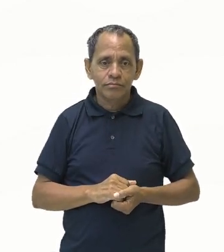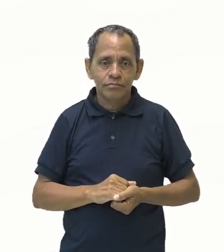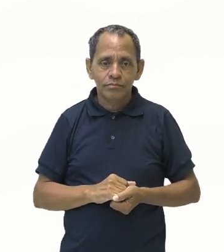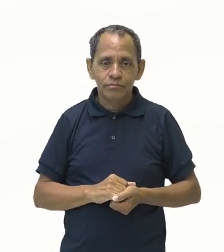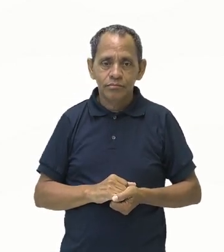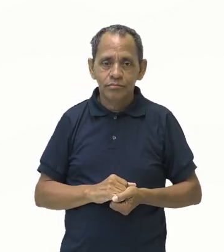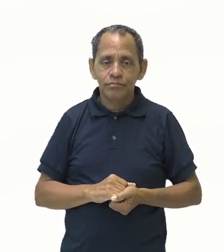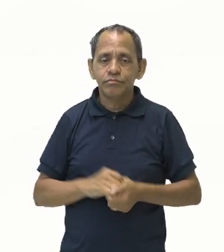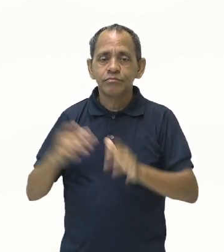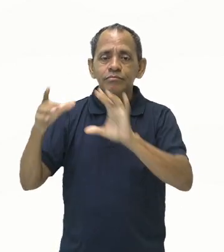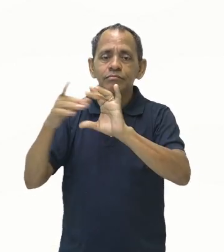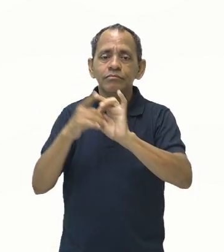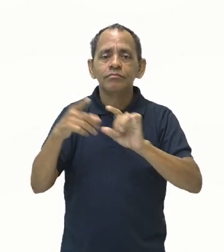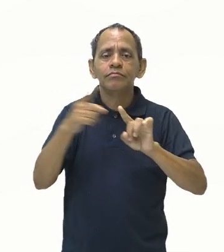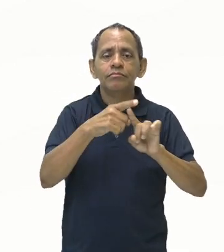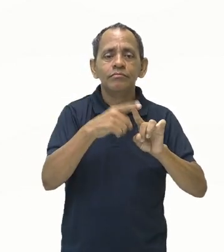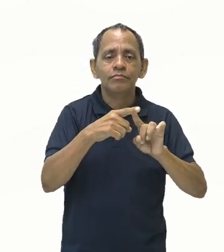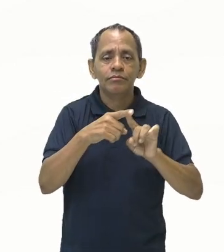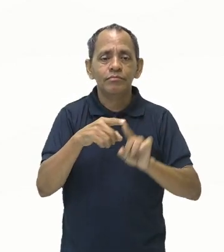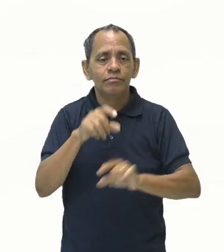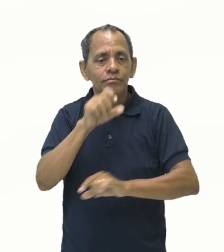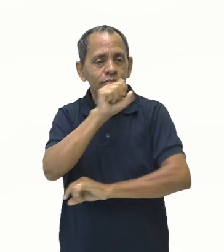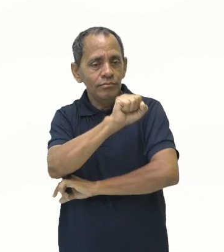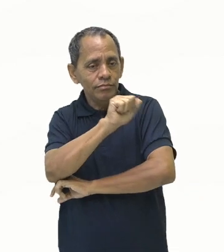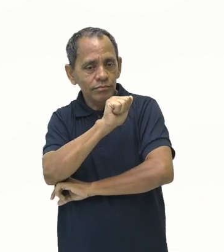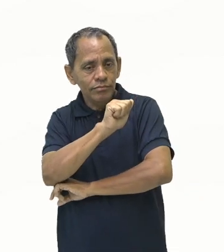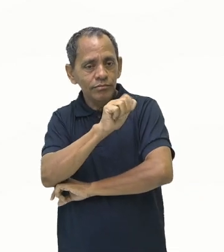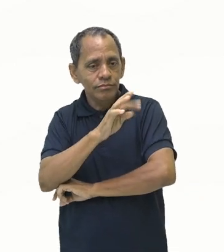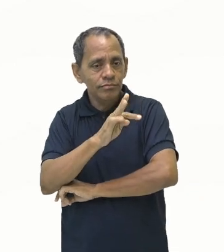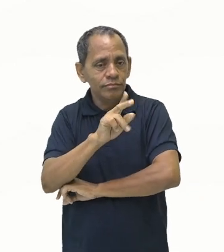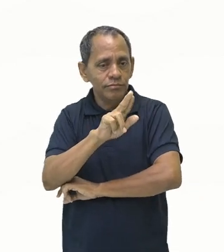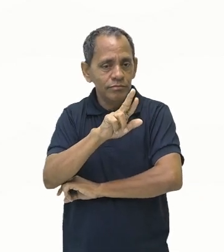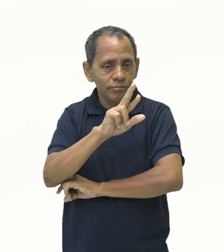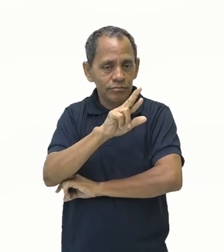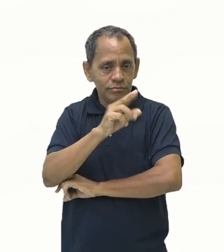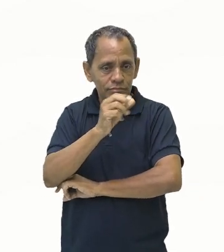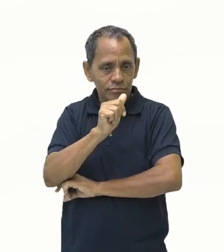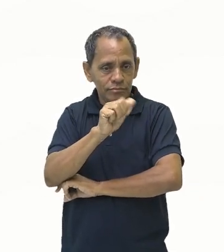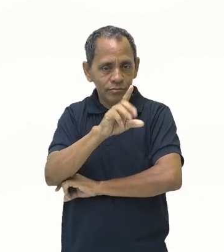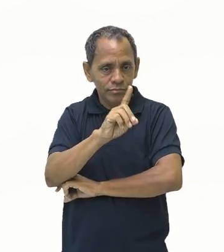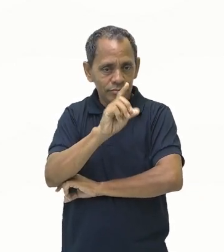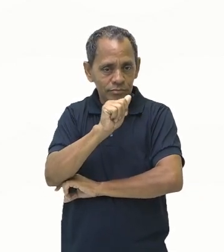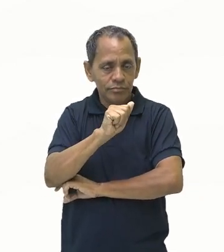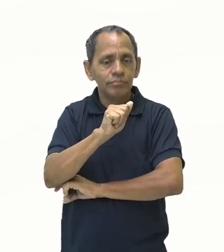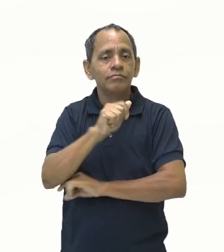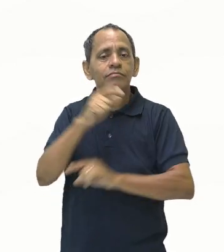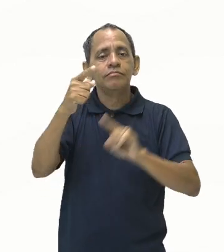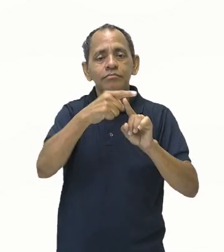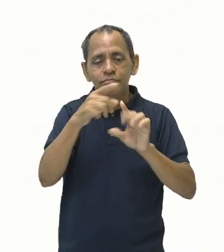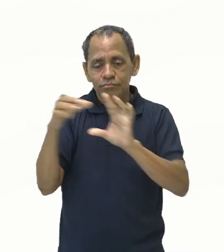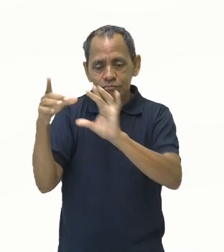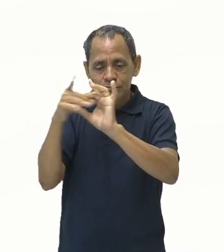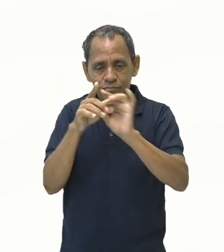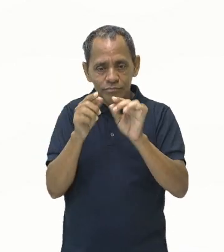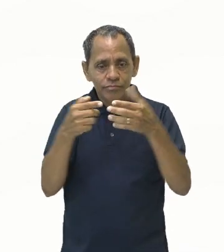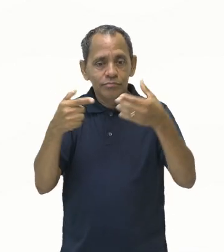Tipo de ligação, saturada, porque só tem ligação simples, saturada.